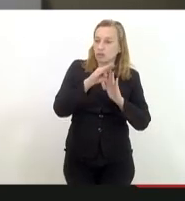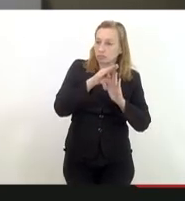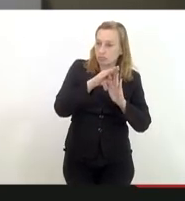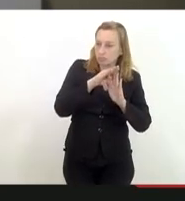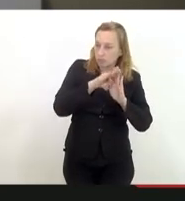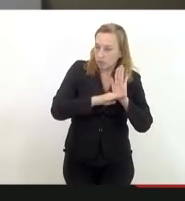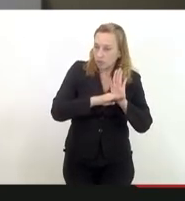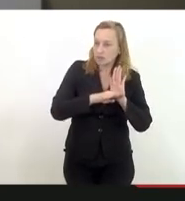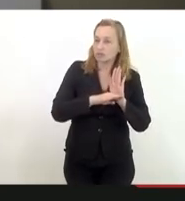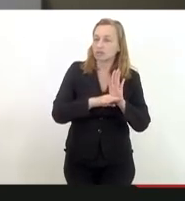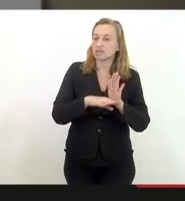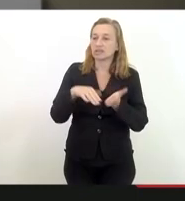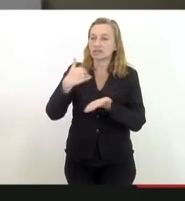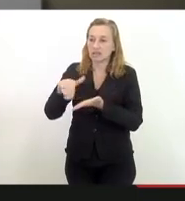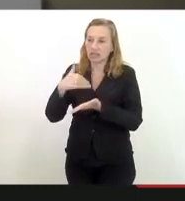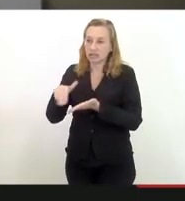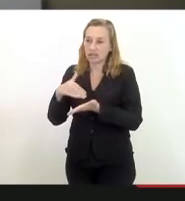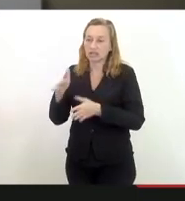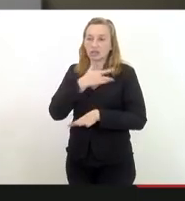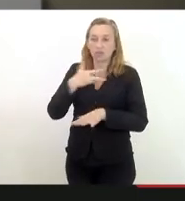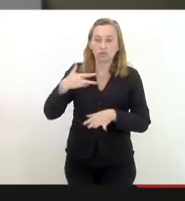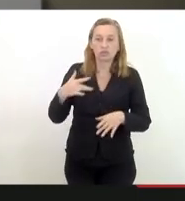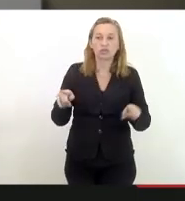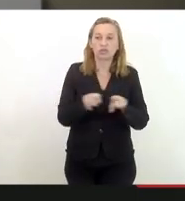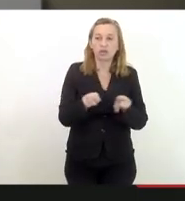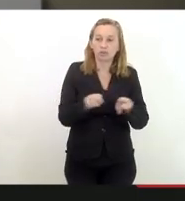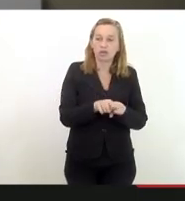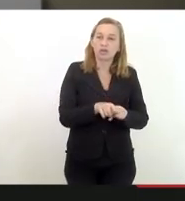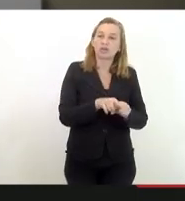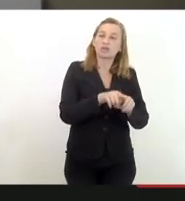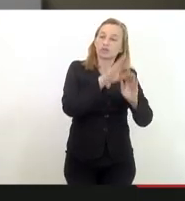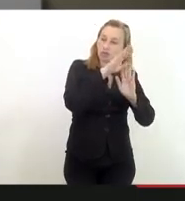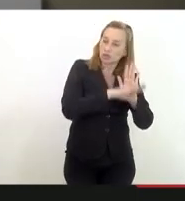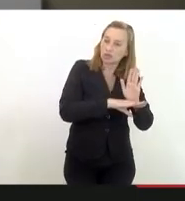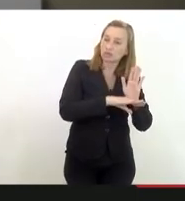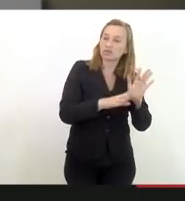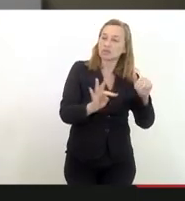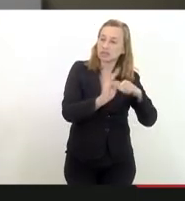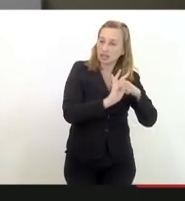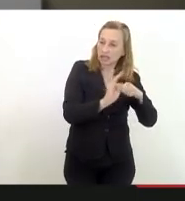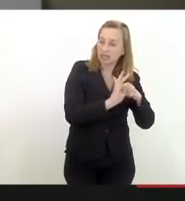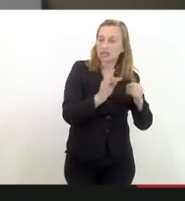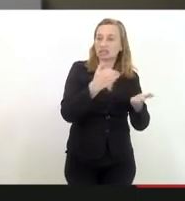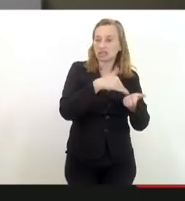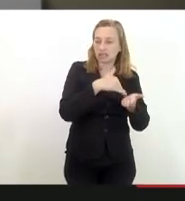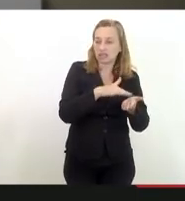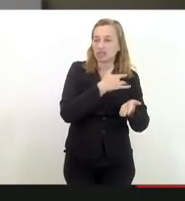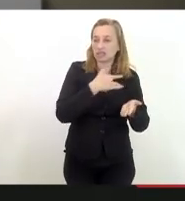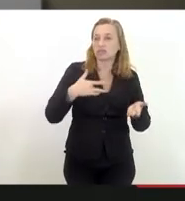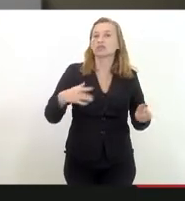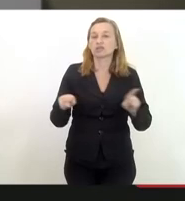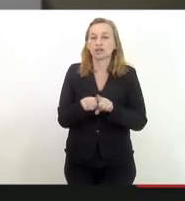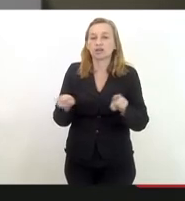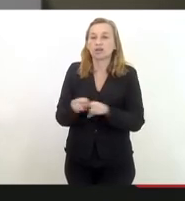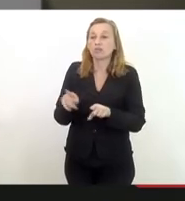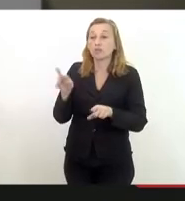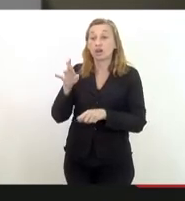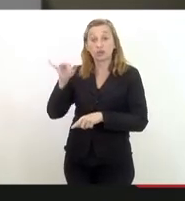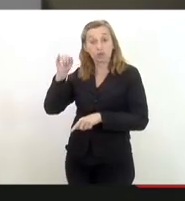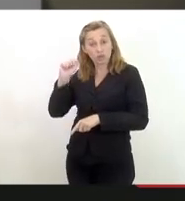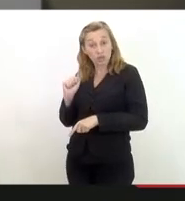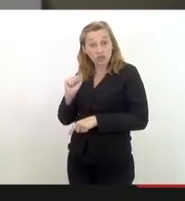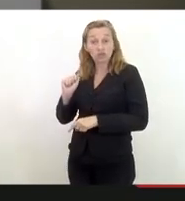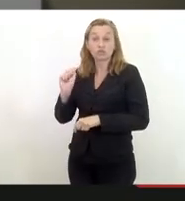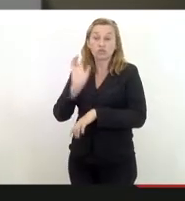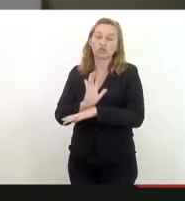de Saúde, a programação técnica da Secretaria de Saúde e a Procuradoria do Estado. Em